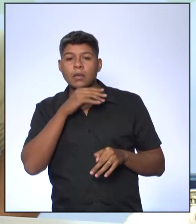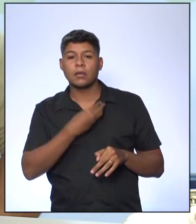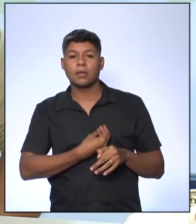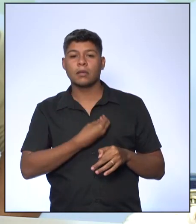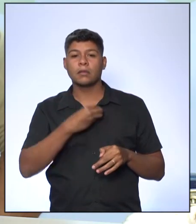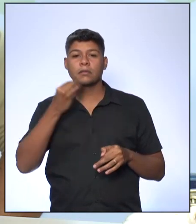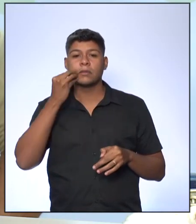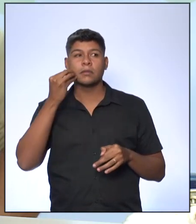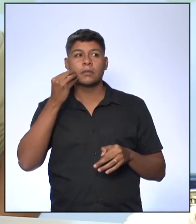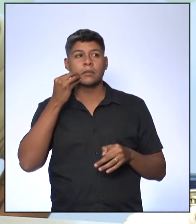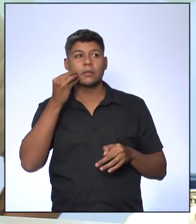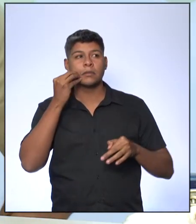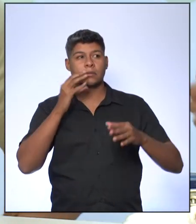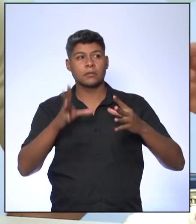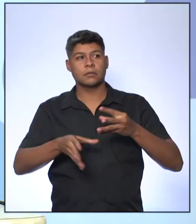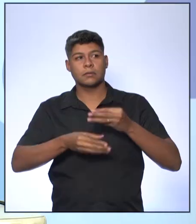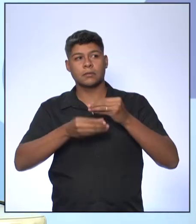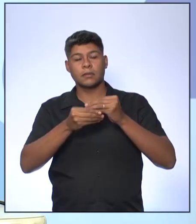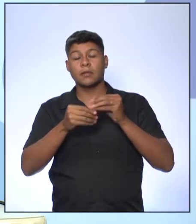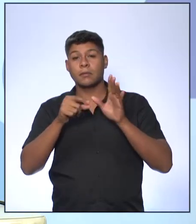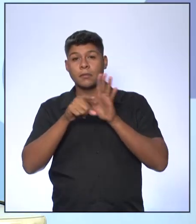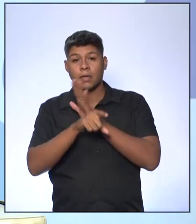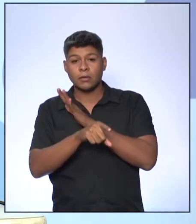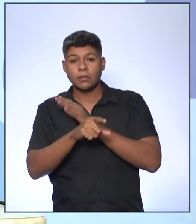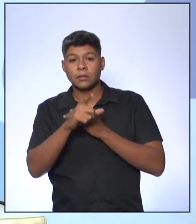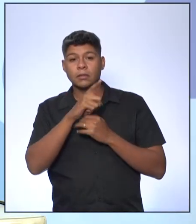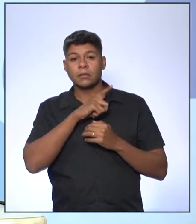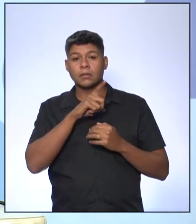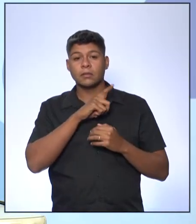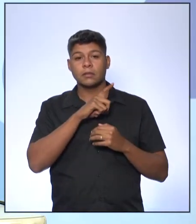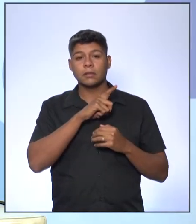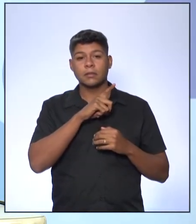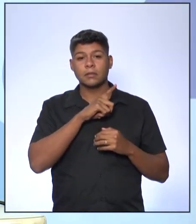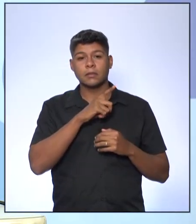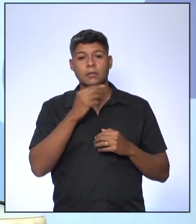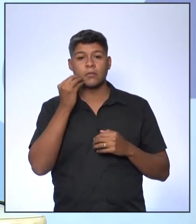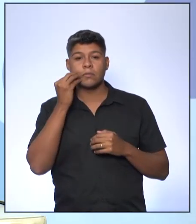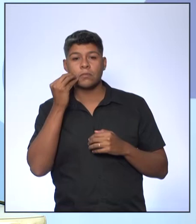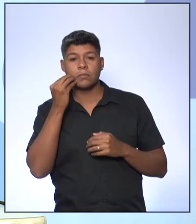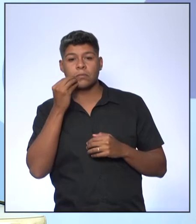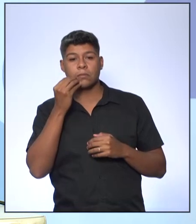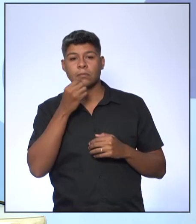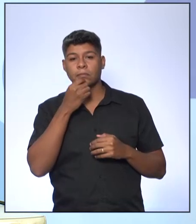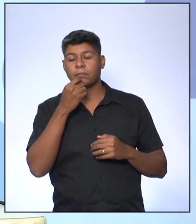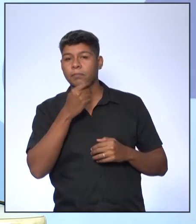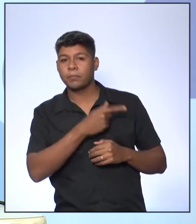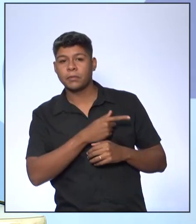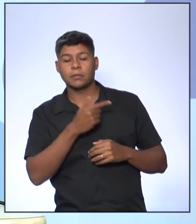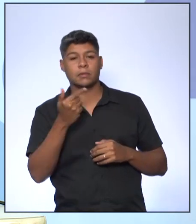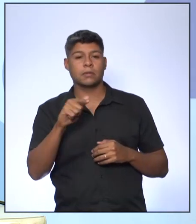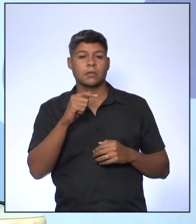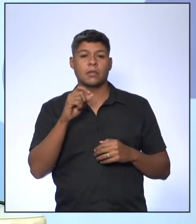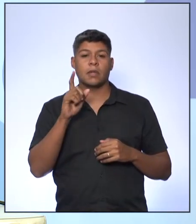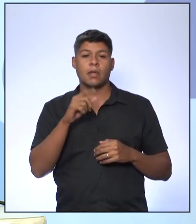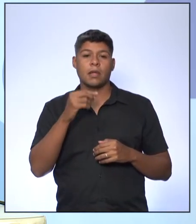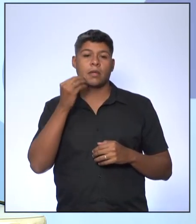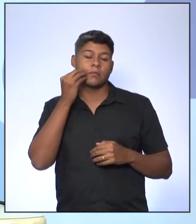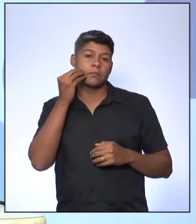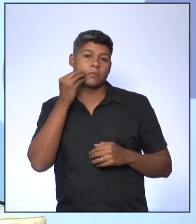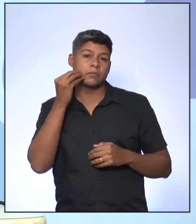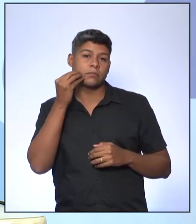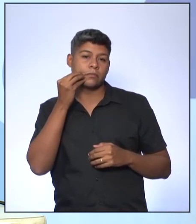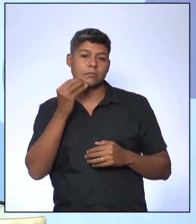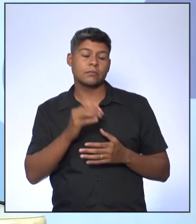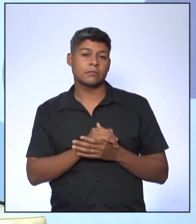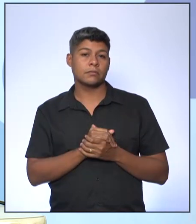só incrementar. Eu já perguntei outra aula aqui se eles têm barulho de grilo, mas eles não têm, para esse tipo de piada já. Mas aí fica a sugestão, né? Então,